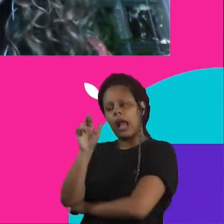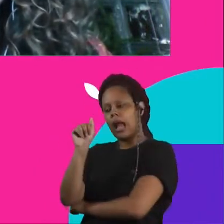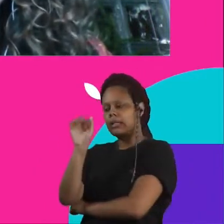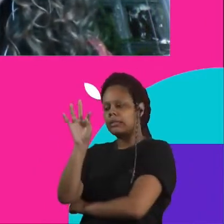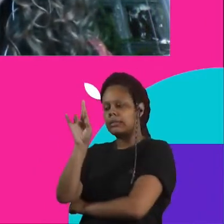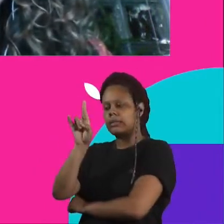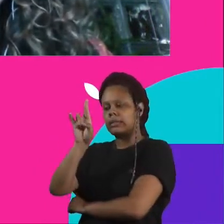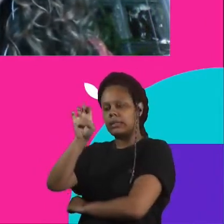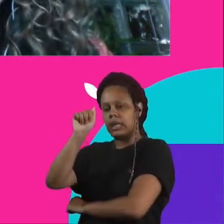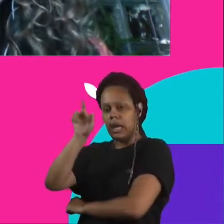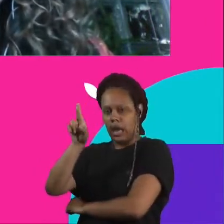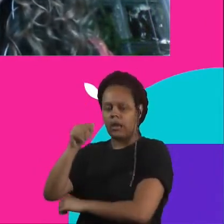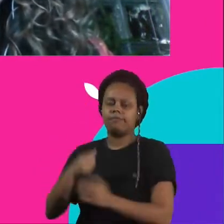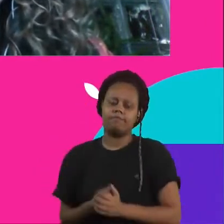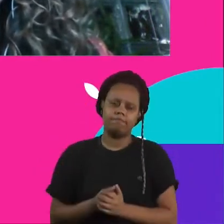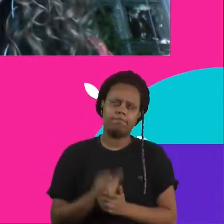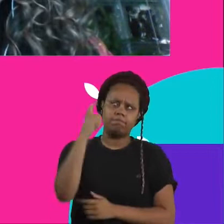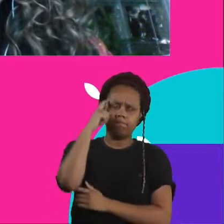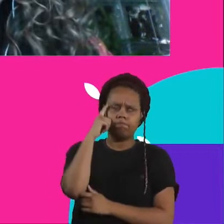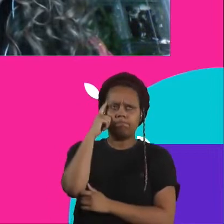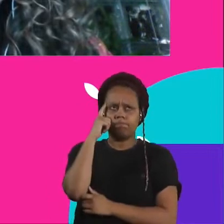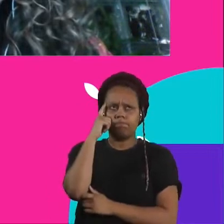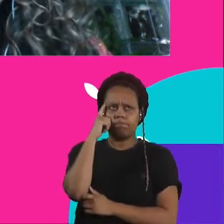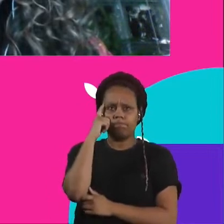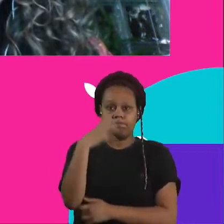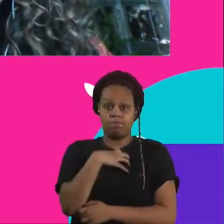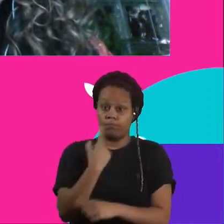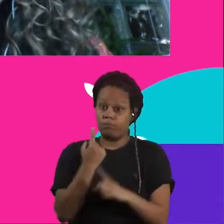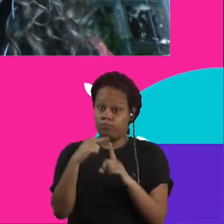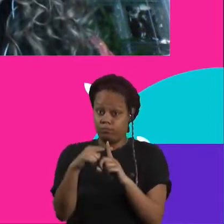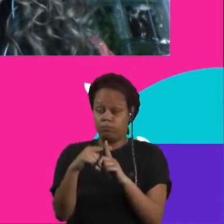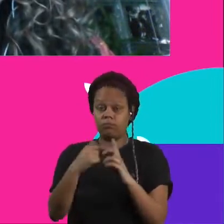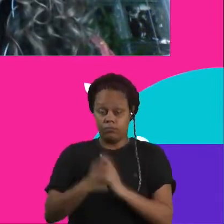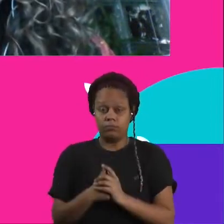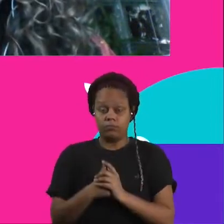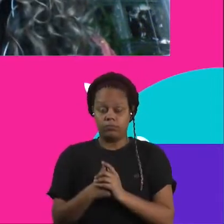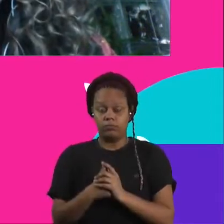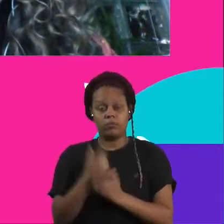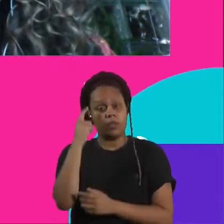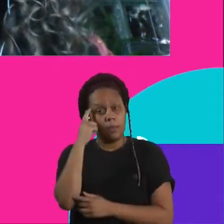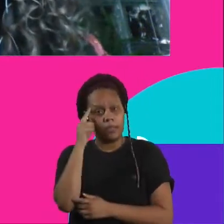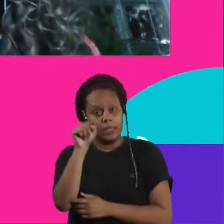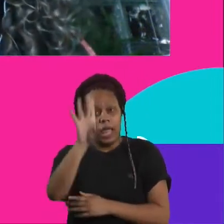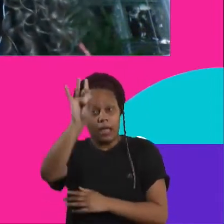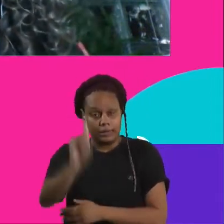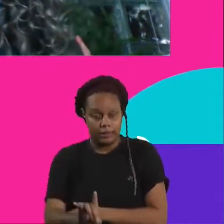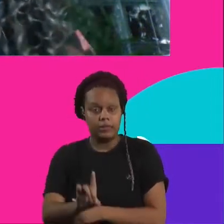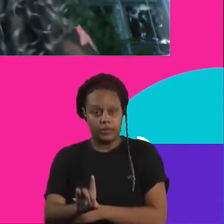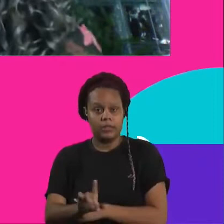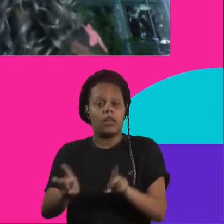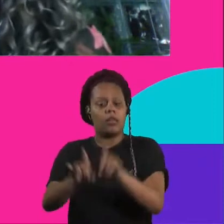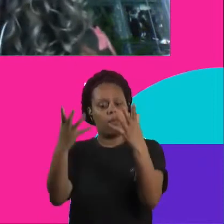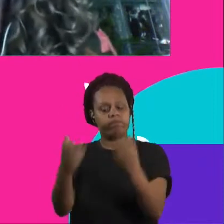privacidade, quando a gente pensa em uma forma positiva de lidar com isso, a gente tem que pensar que isso deve ser um direito e uma